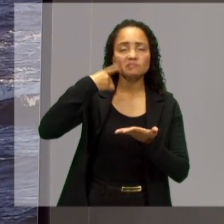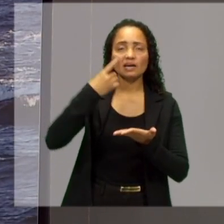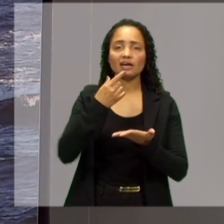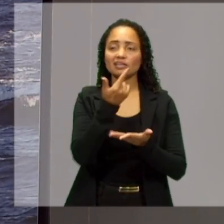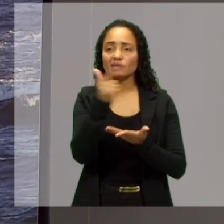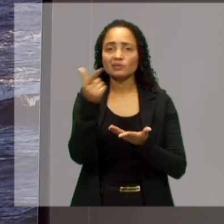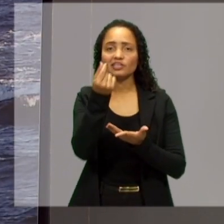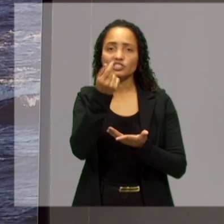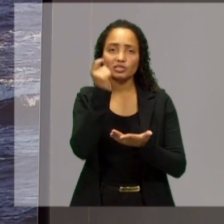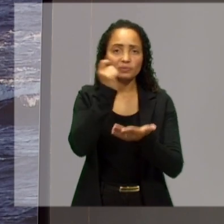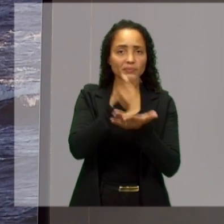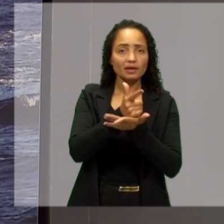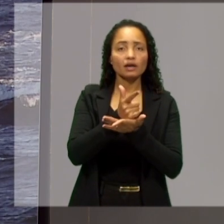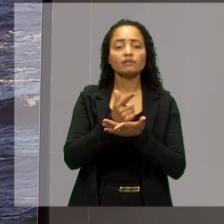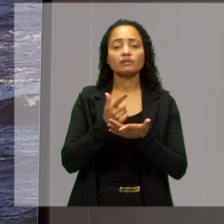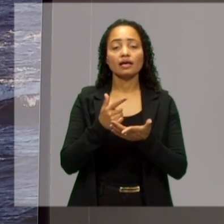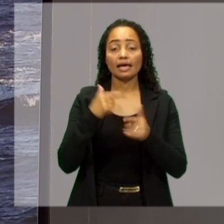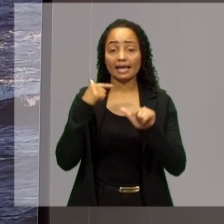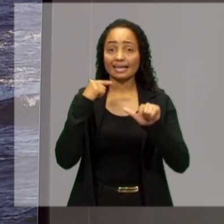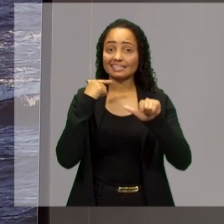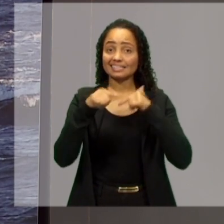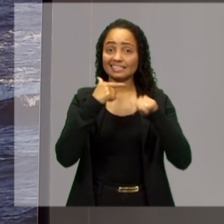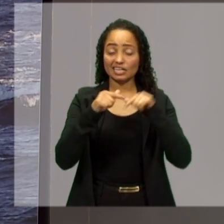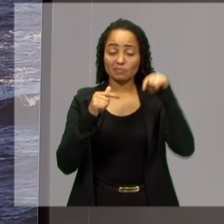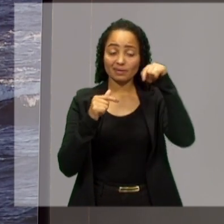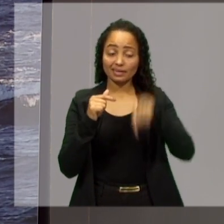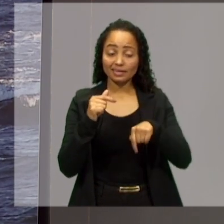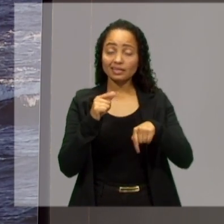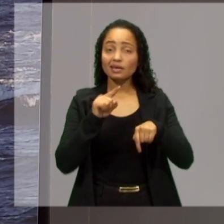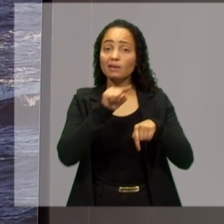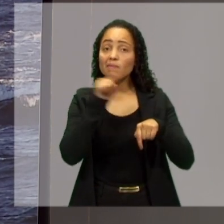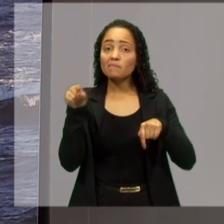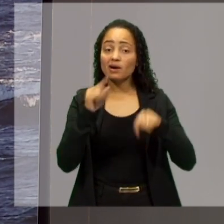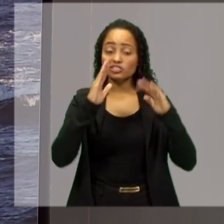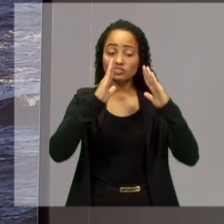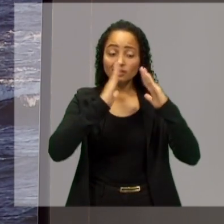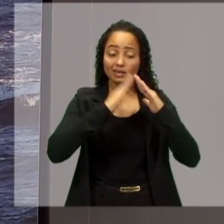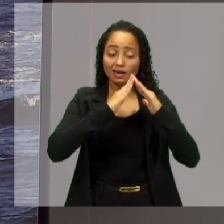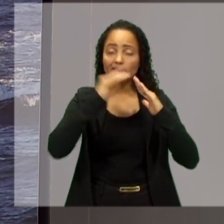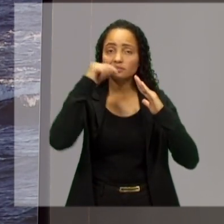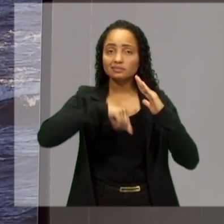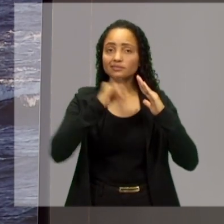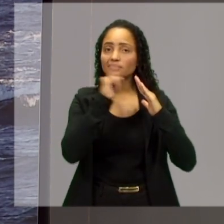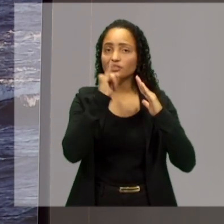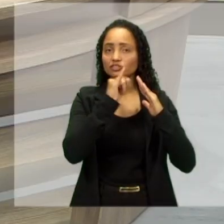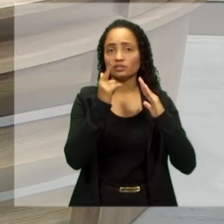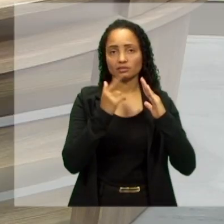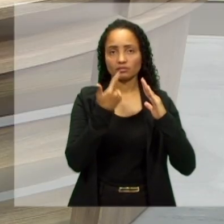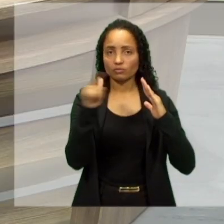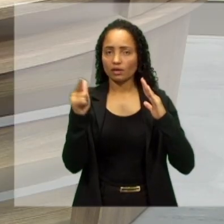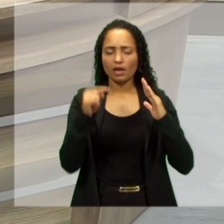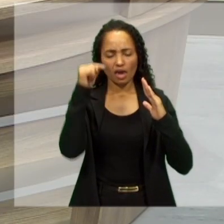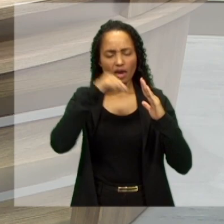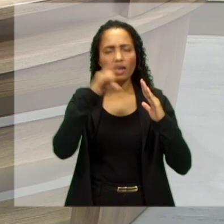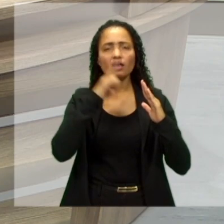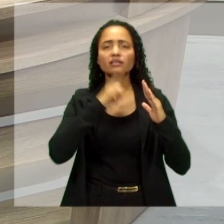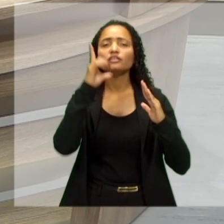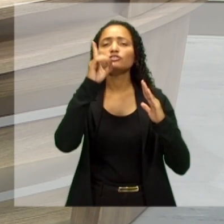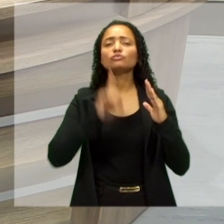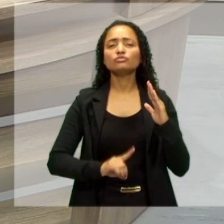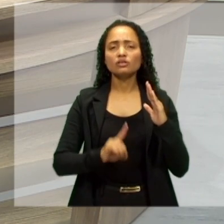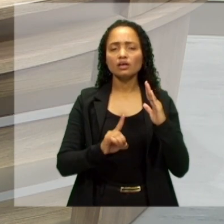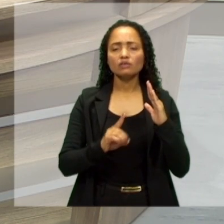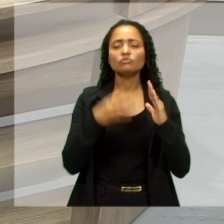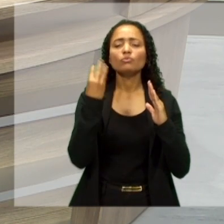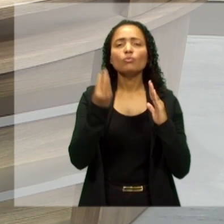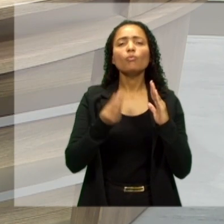Essa pessoa, ela trabalha aqui, mas ela não é residente aqui. Ela tem direito? Como é que é essa questão,